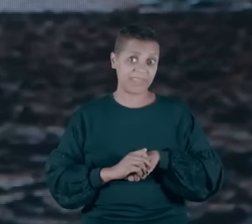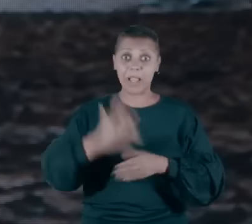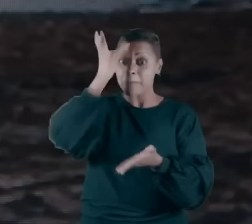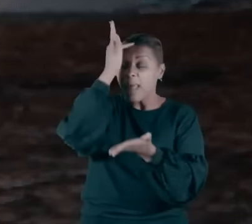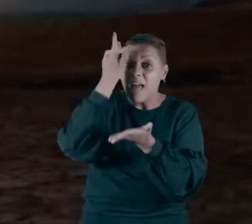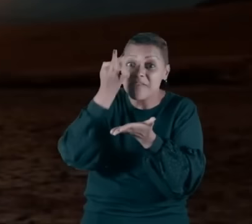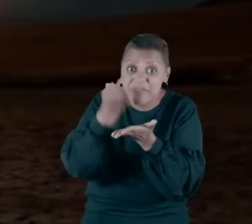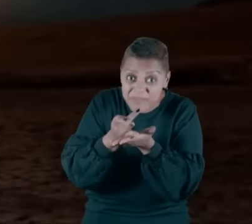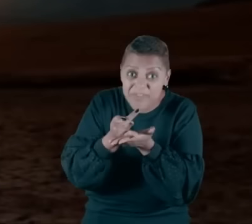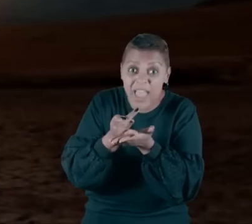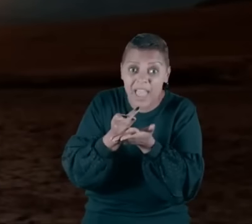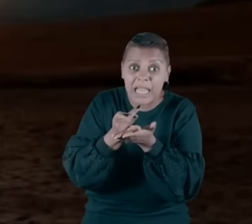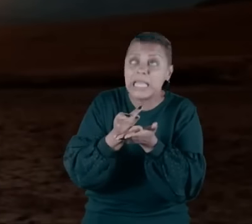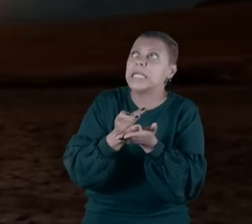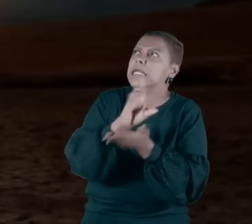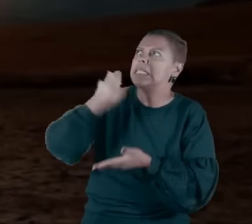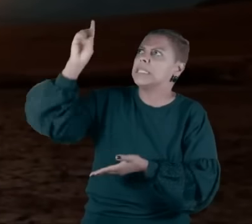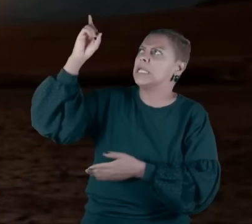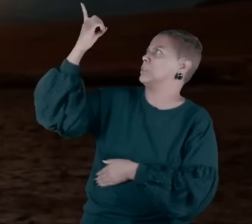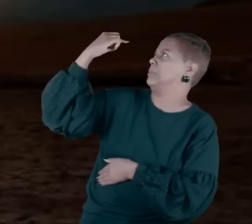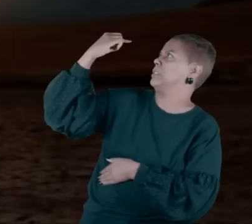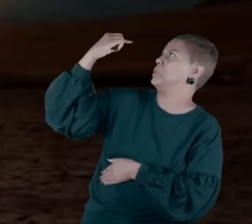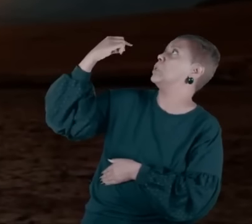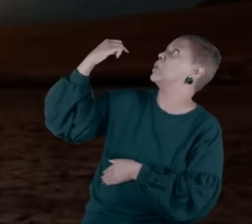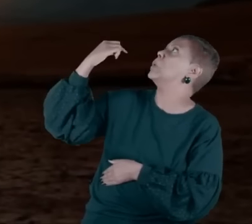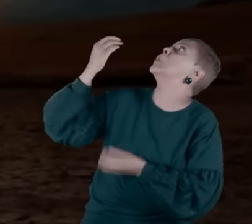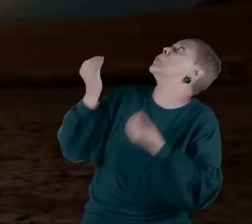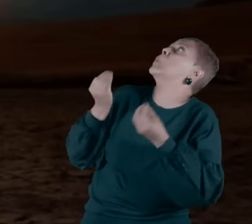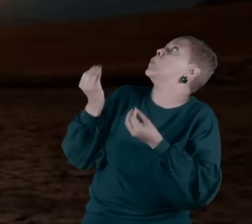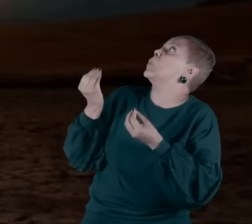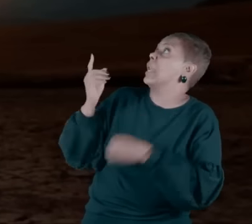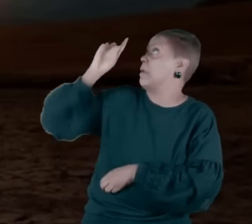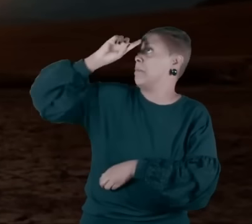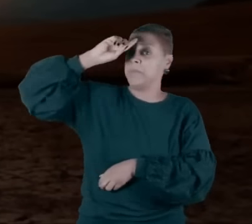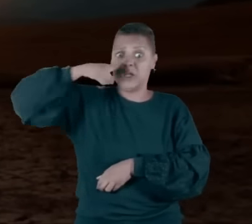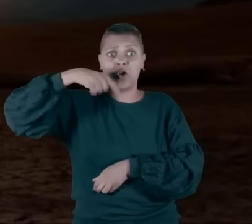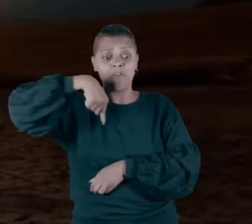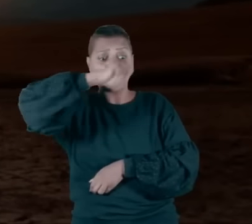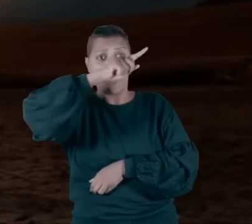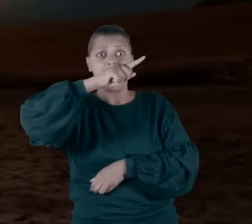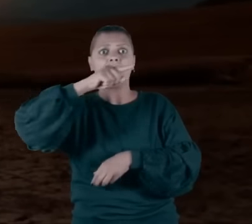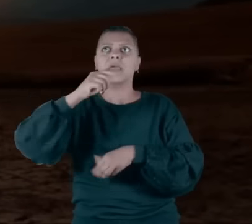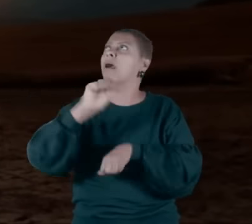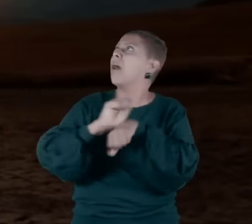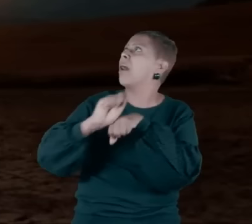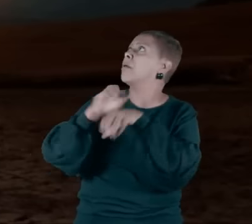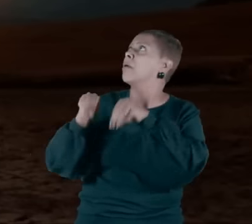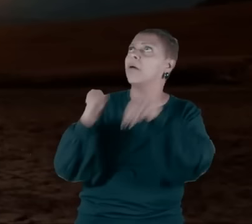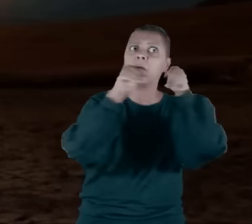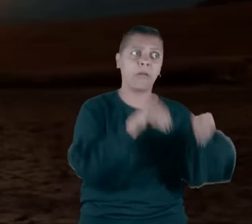Abraão quando chamado obedeceu a fim de ir para um lugar que devia receber por herança e partiu sem saber para